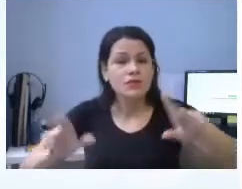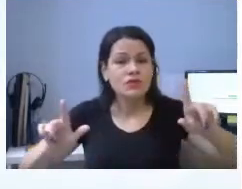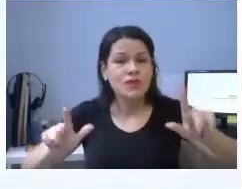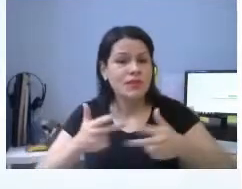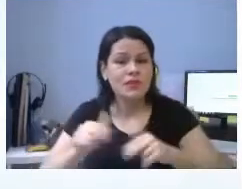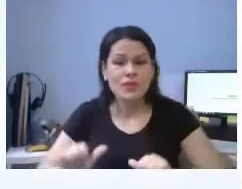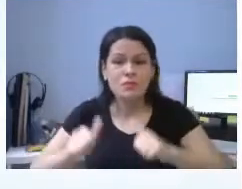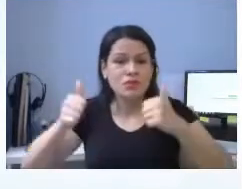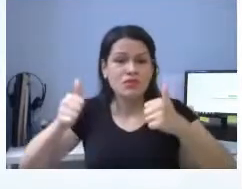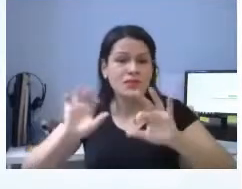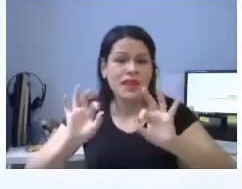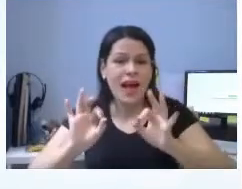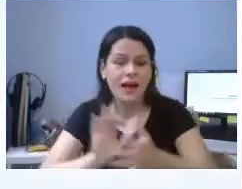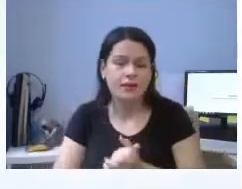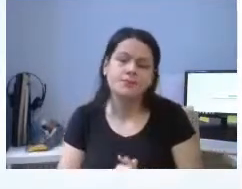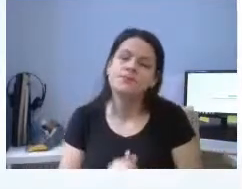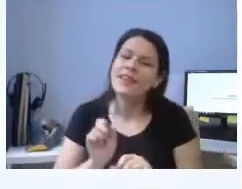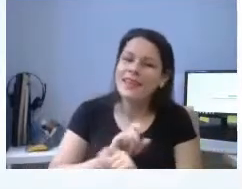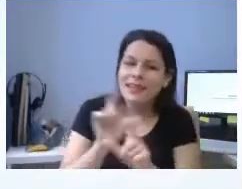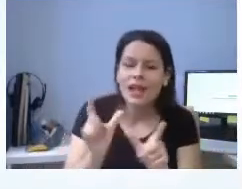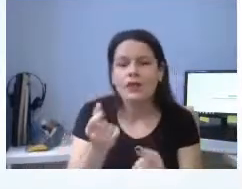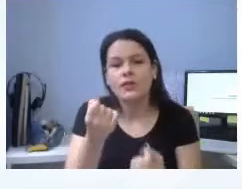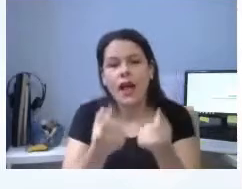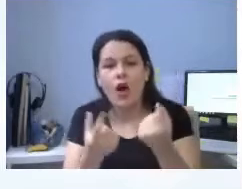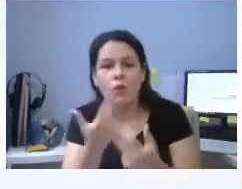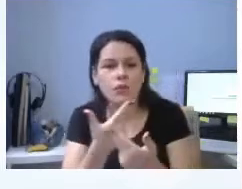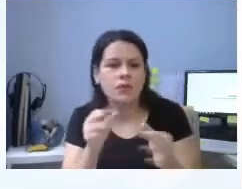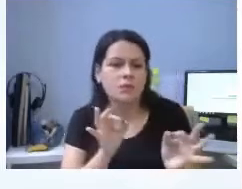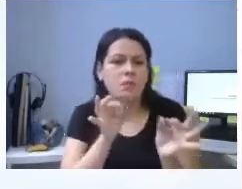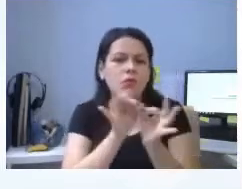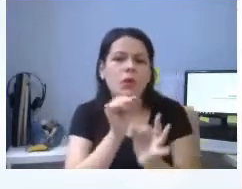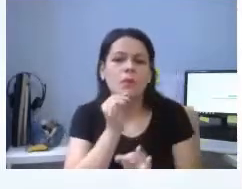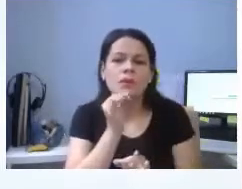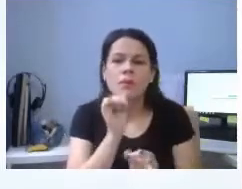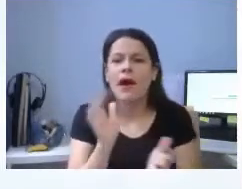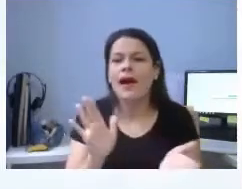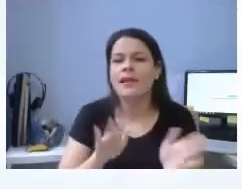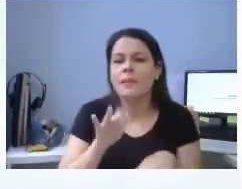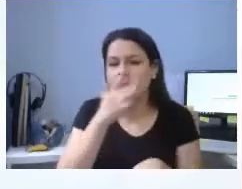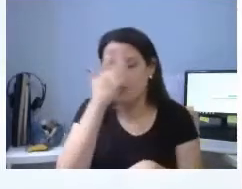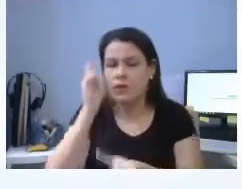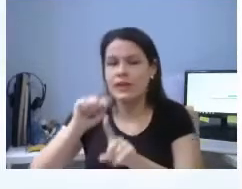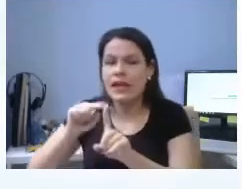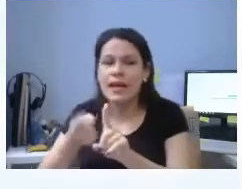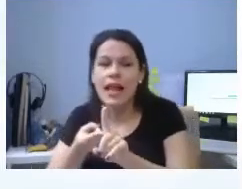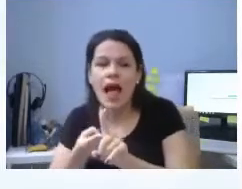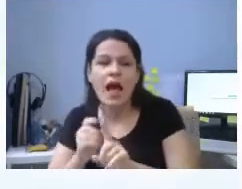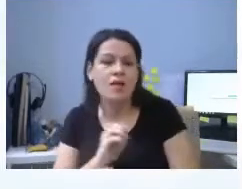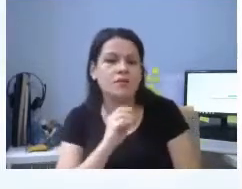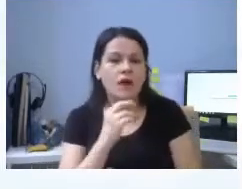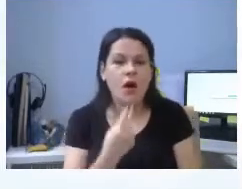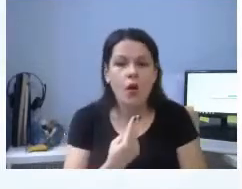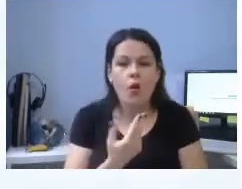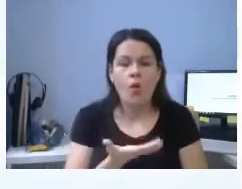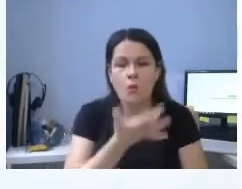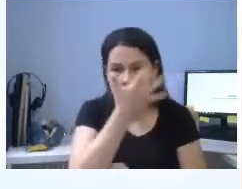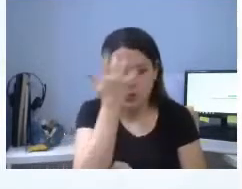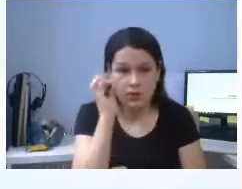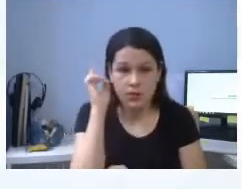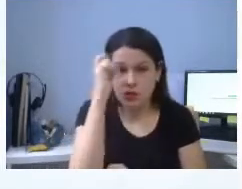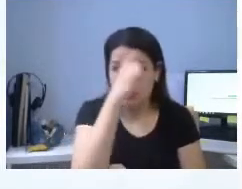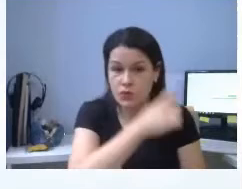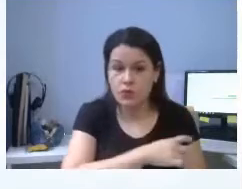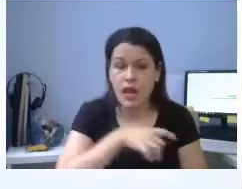positivo. Claro, você vai ter situações pontuais da gestante ou daquela pessoa que tem uma dificuldade